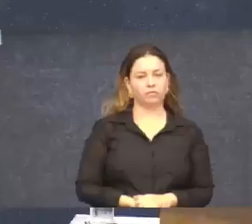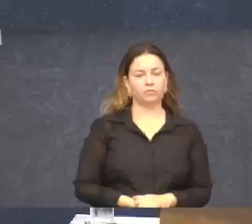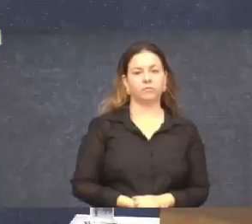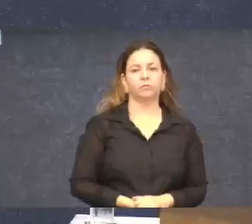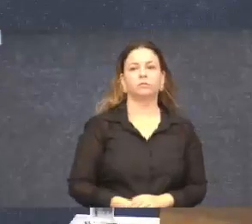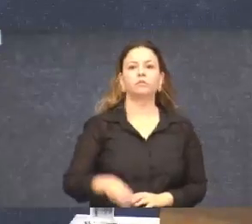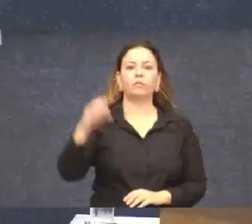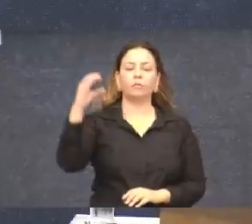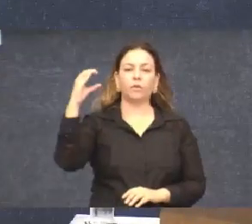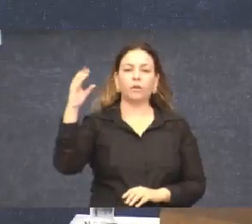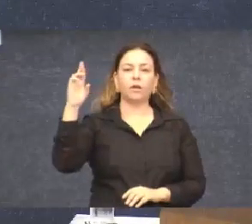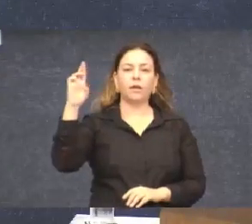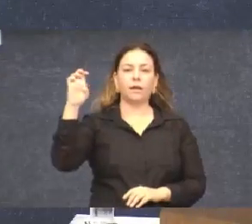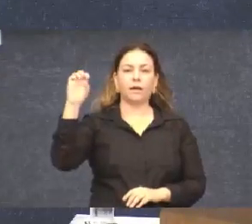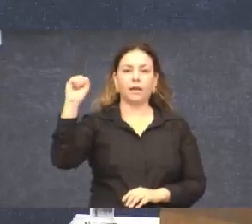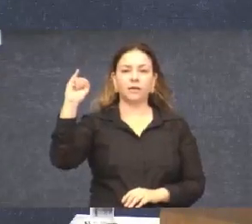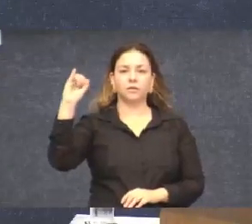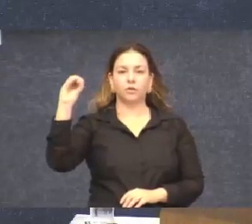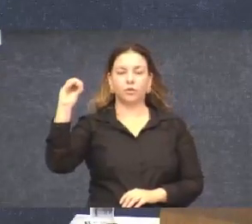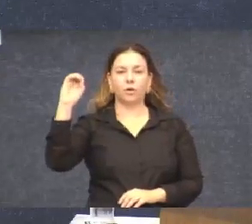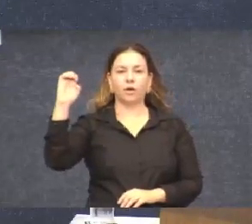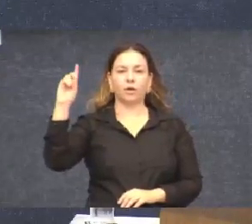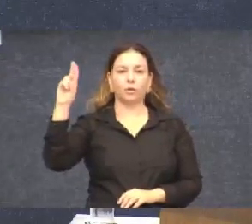Crésio Eduardo dos Santos.